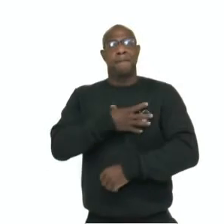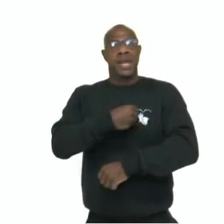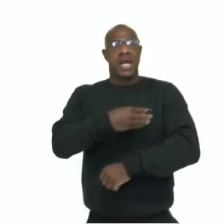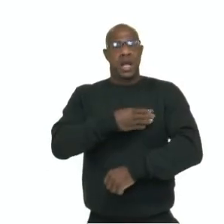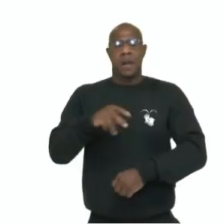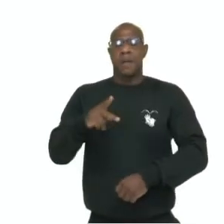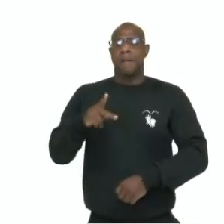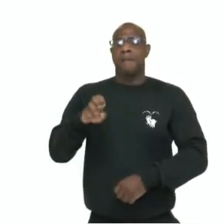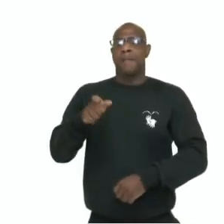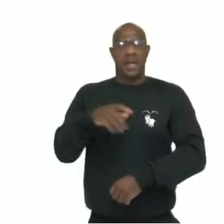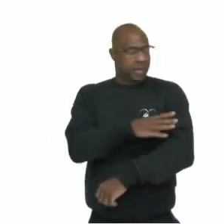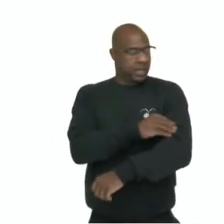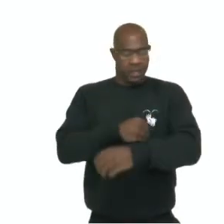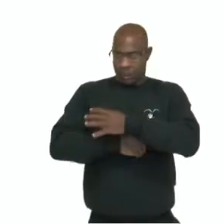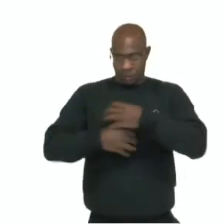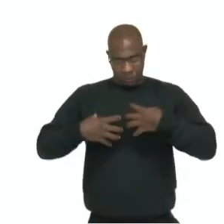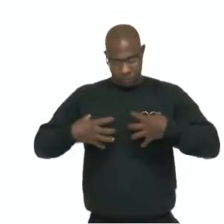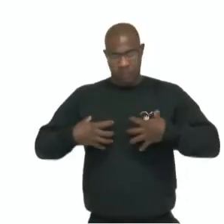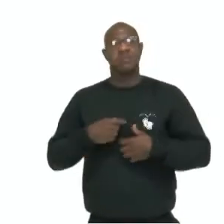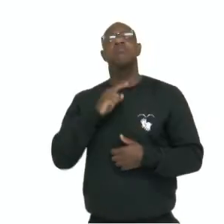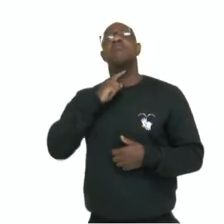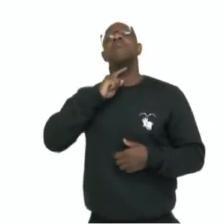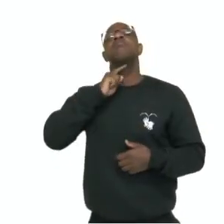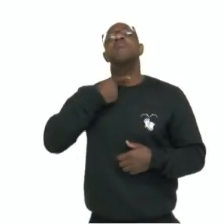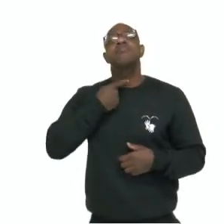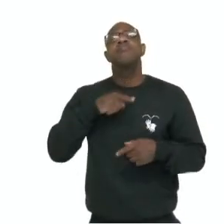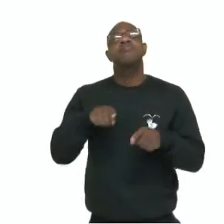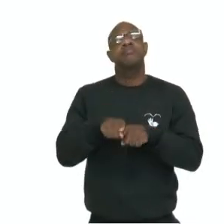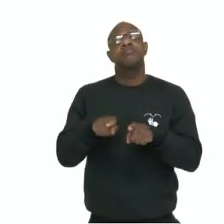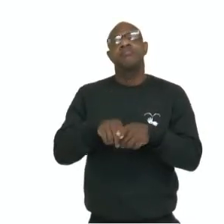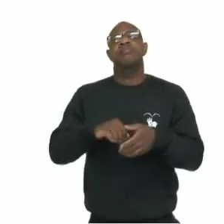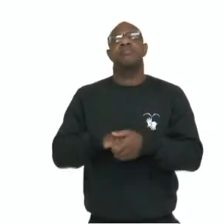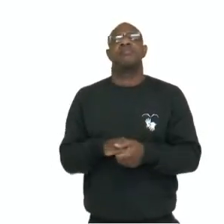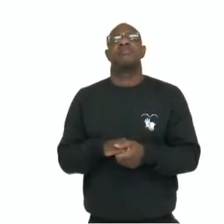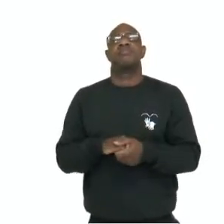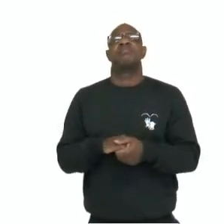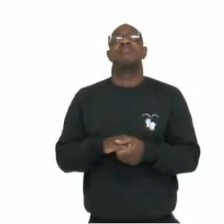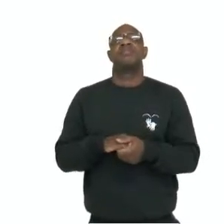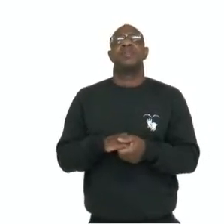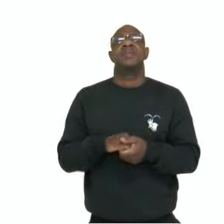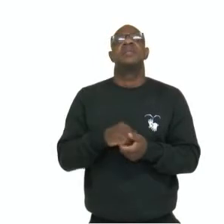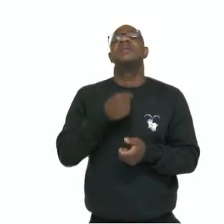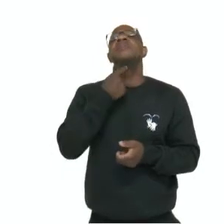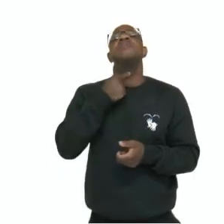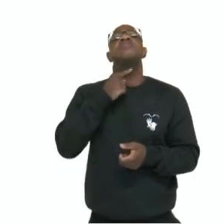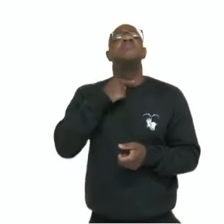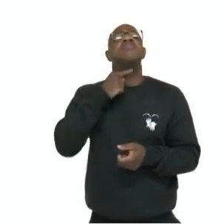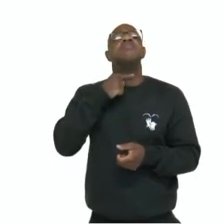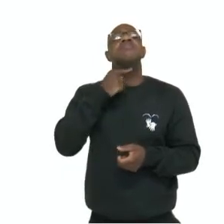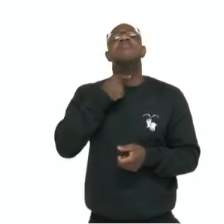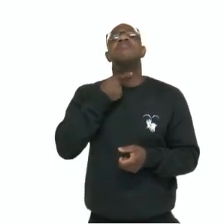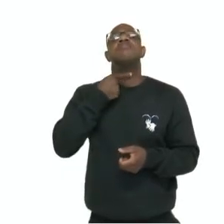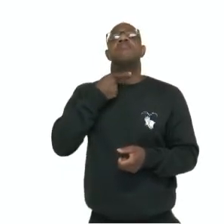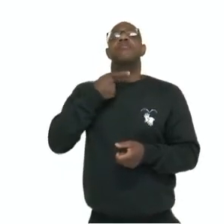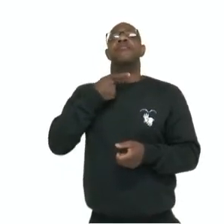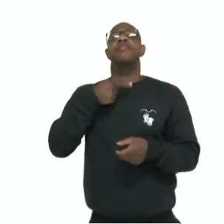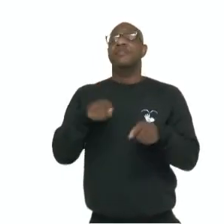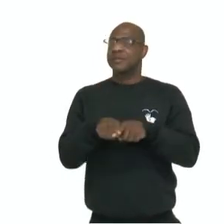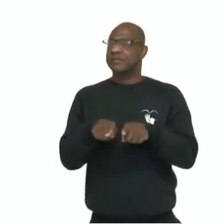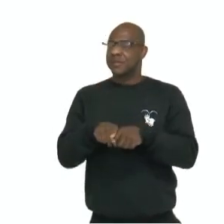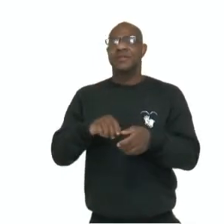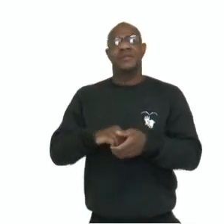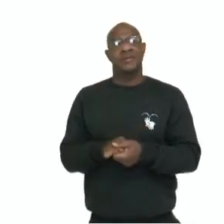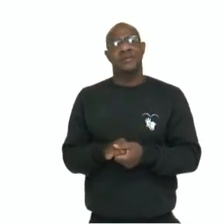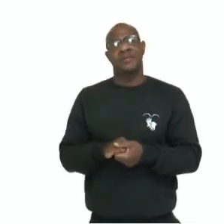corpo, as mandíbulas grandes, a voz mais grave, o ossinho, né, que eu falei para vocês que é o pomo de Adão,